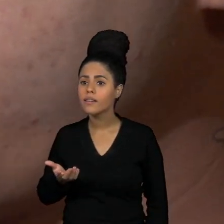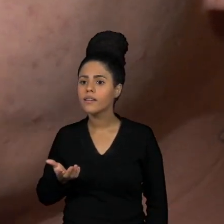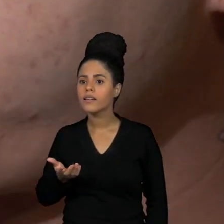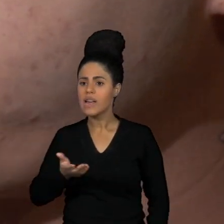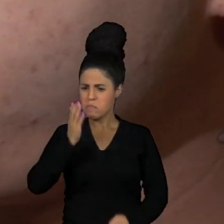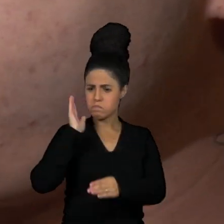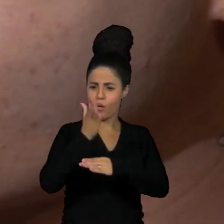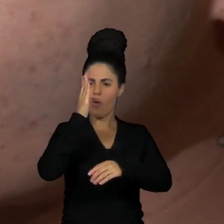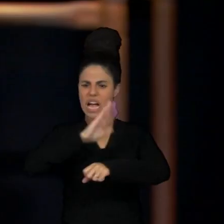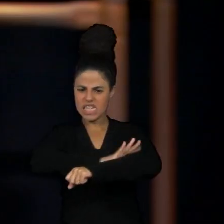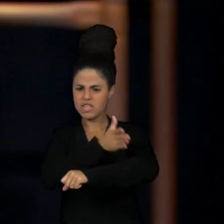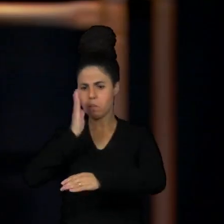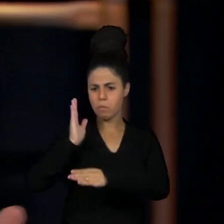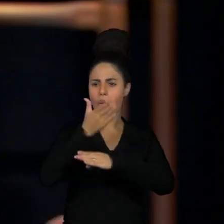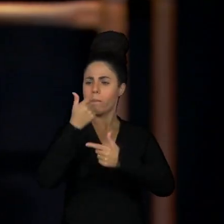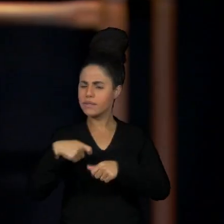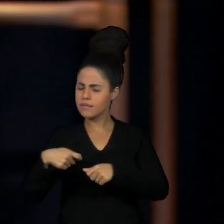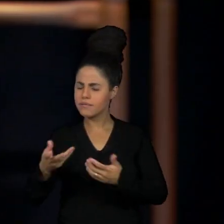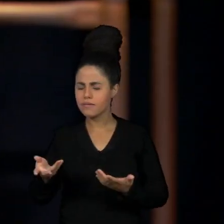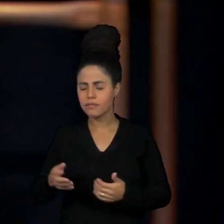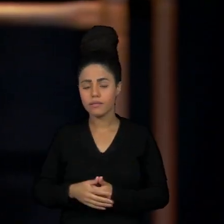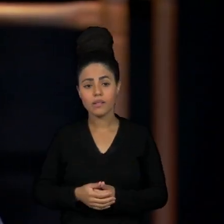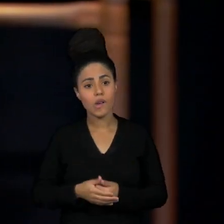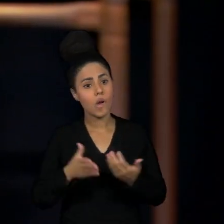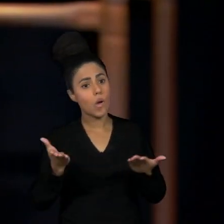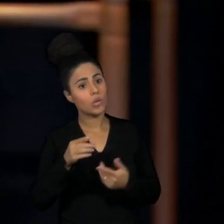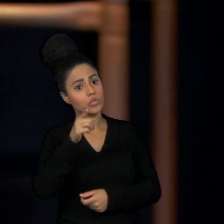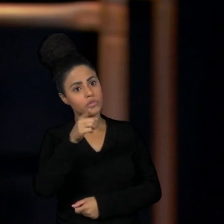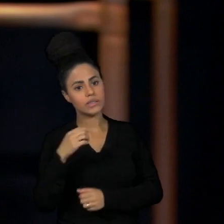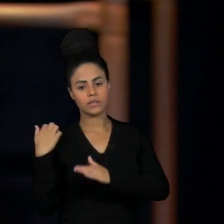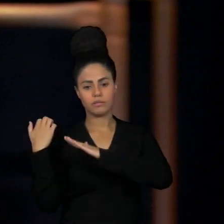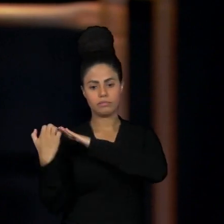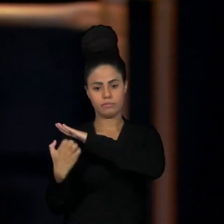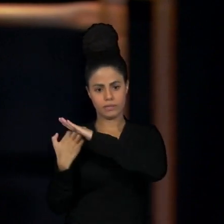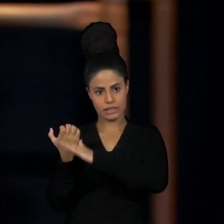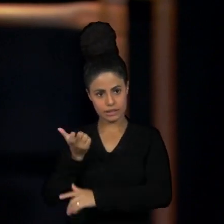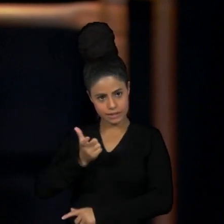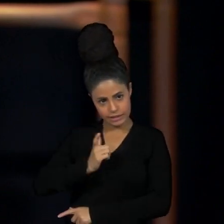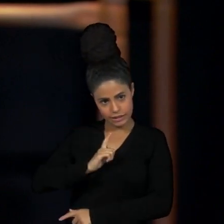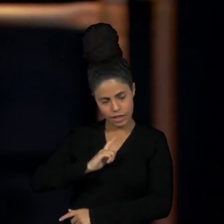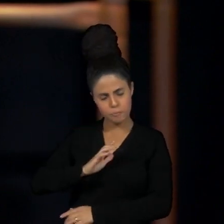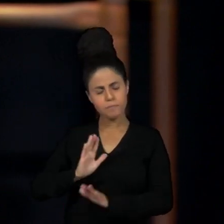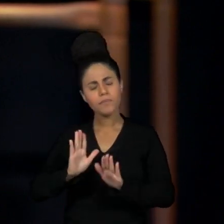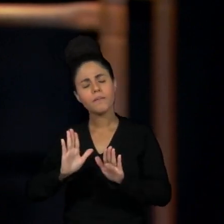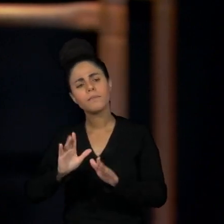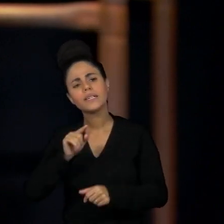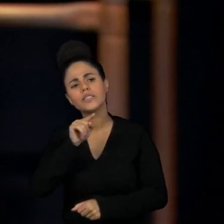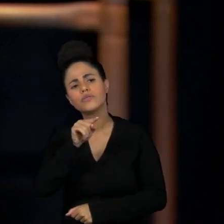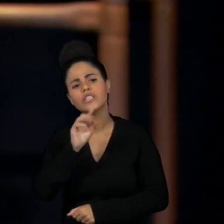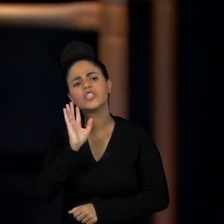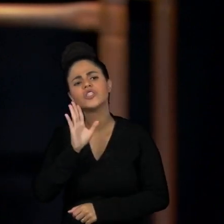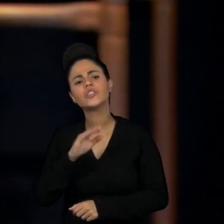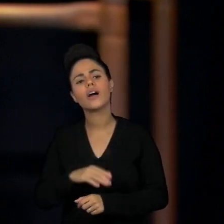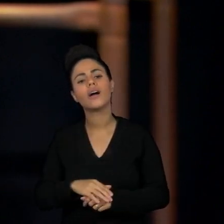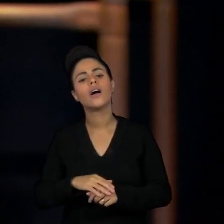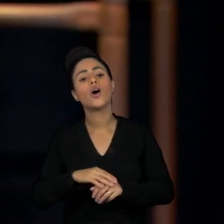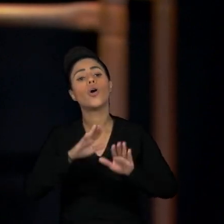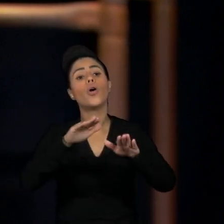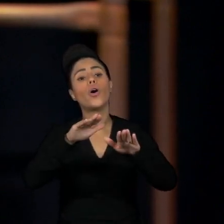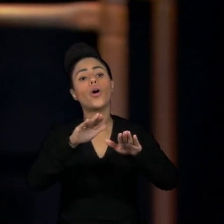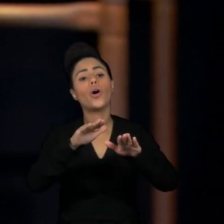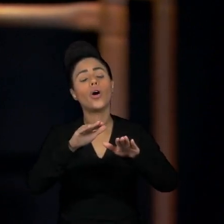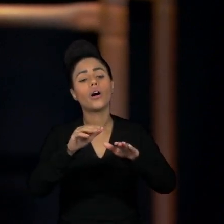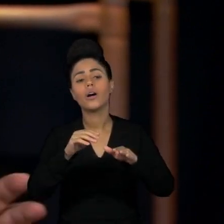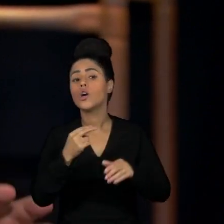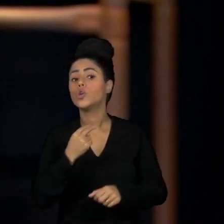sempre. Você hoje é um cara que tem empresa e tudo mais. Você já chegou a ser barrado em algum lugar, assim,